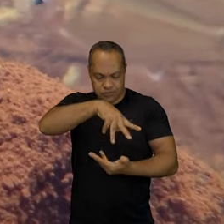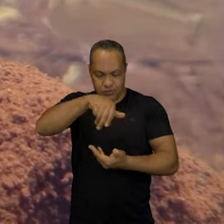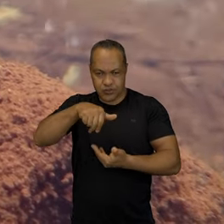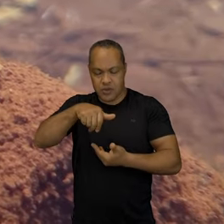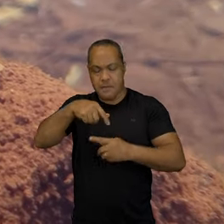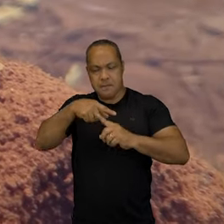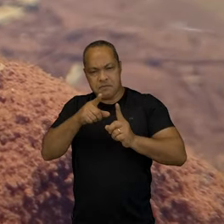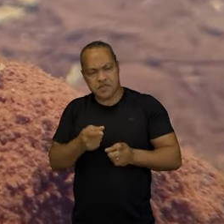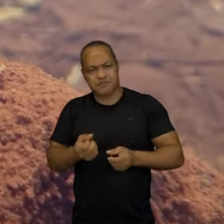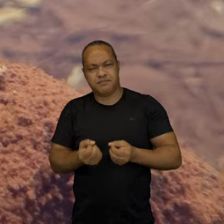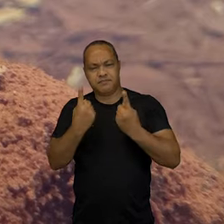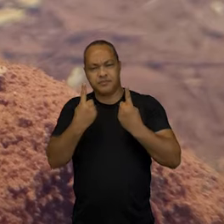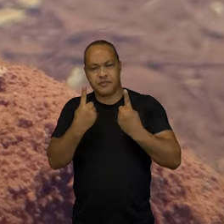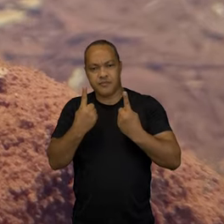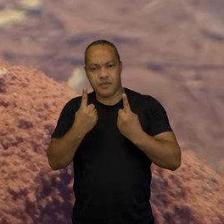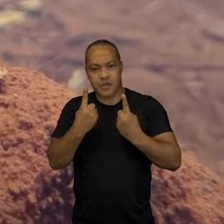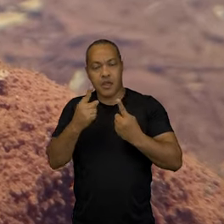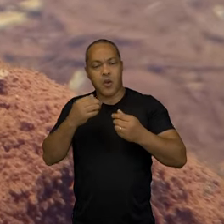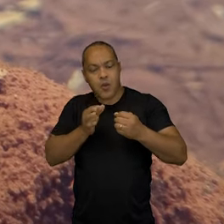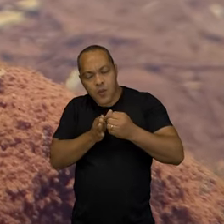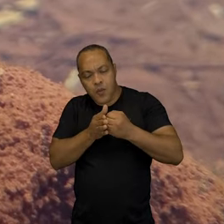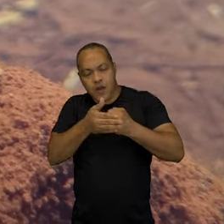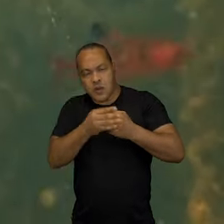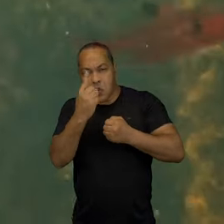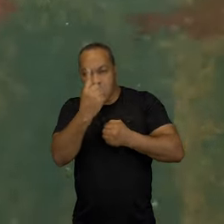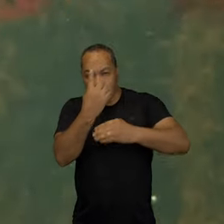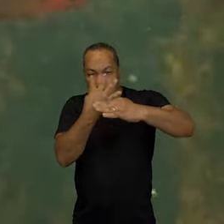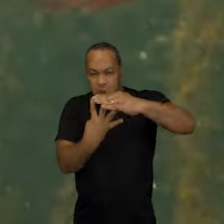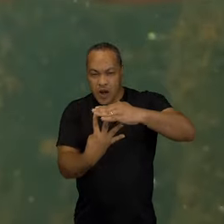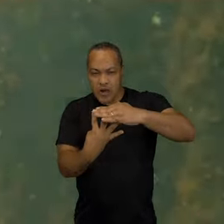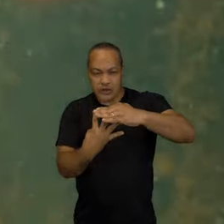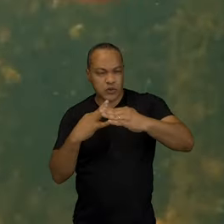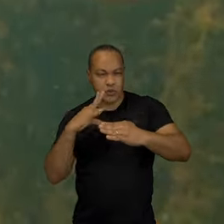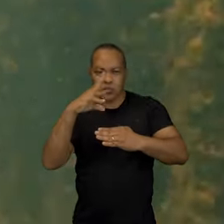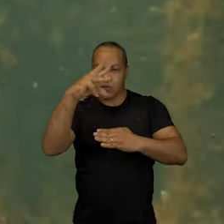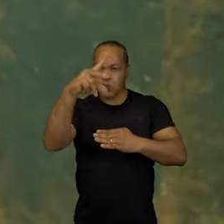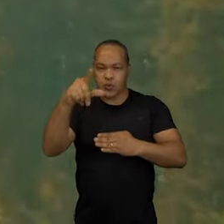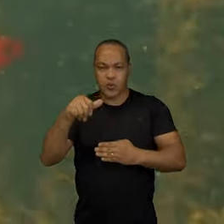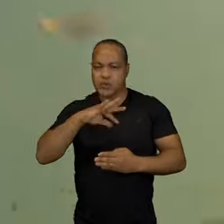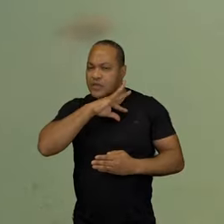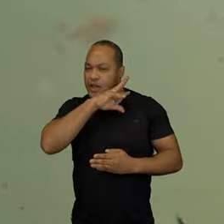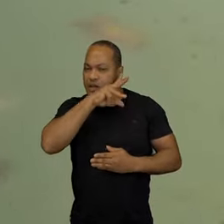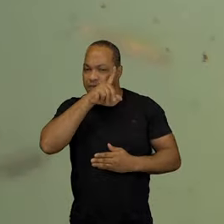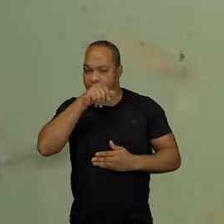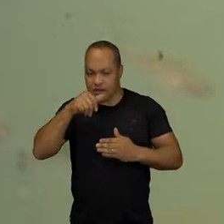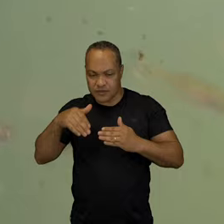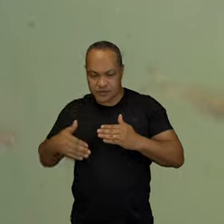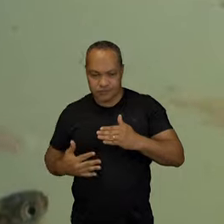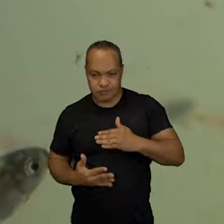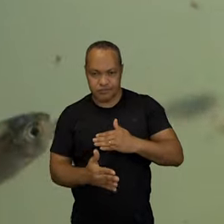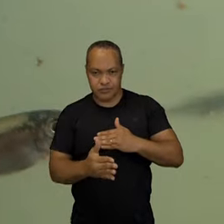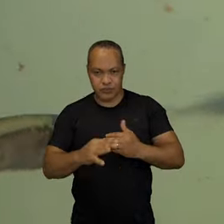E, incrivelmente, abrigam um quarto de todas as espécies de vertebrados do